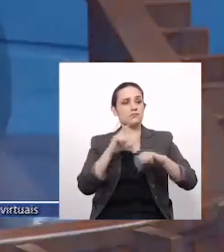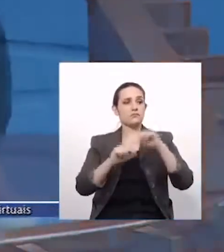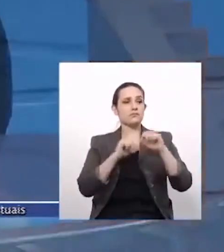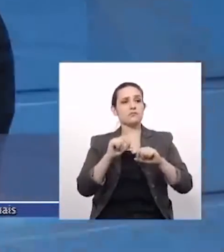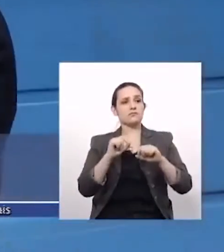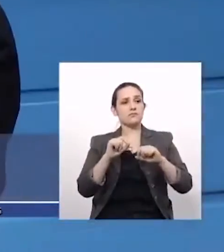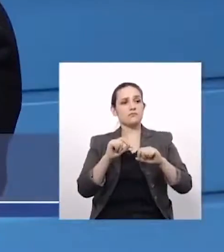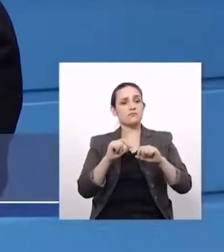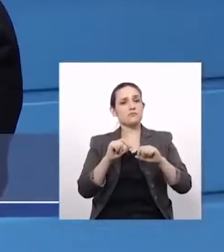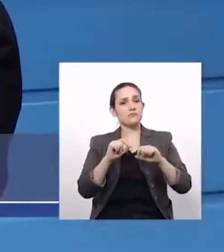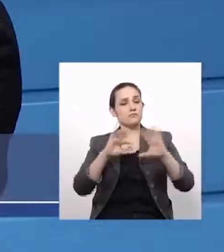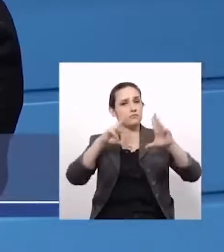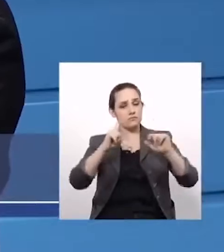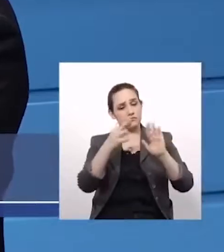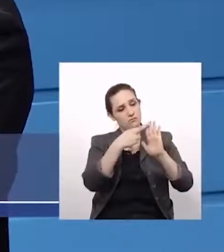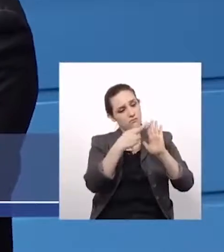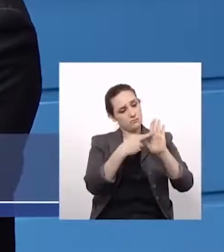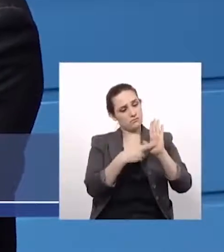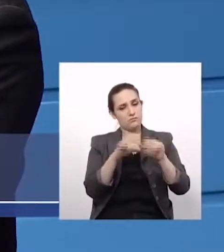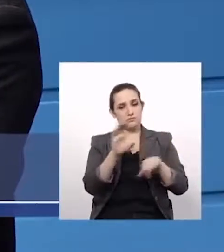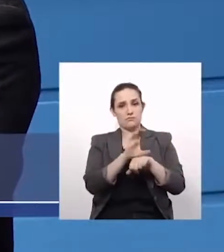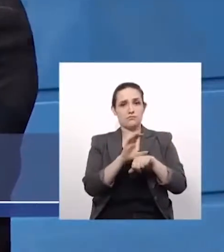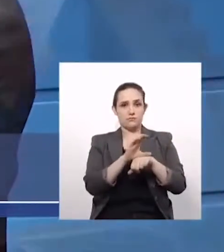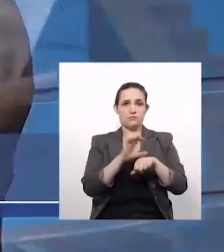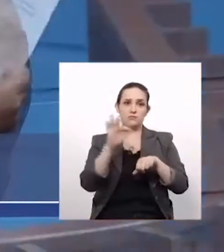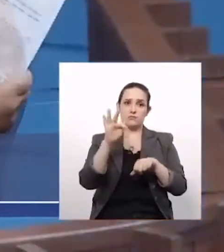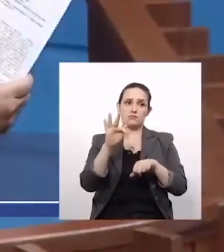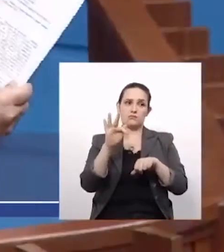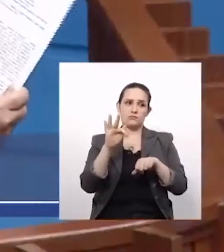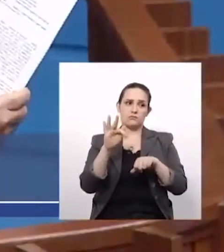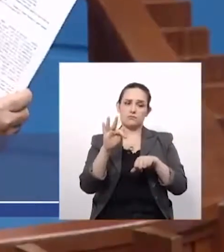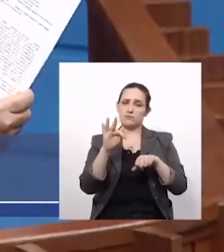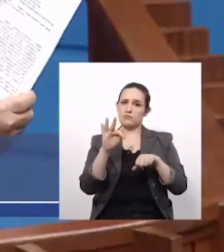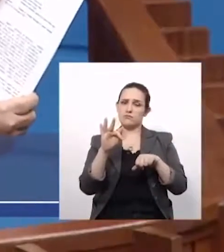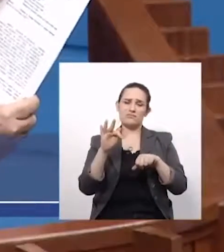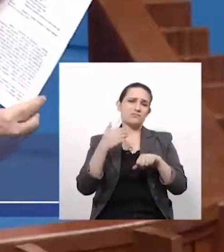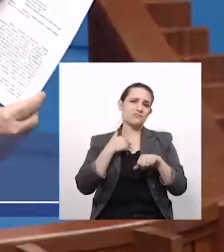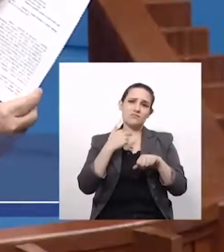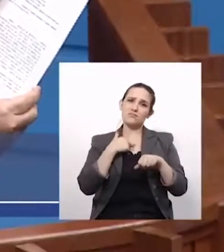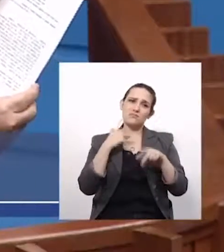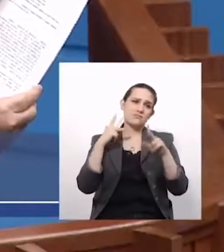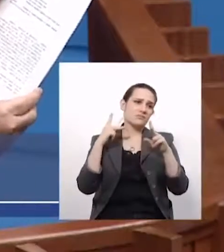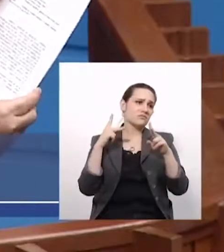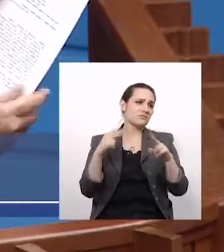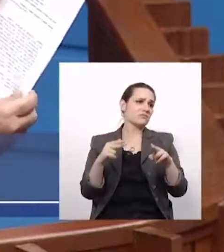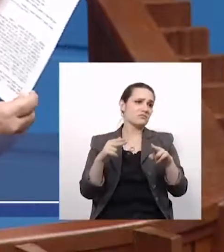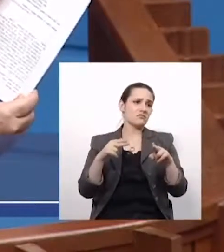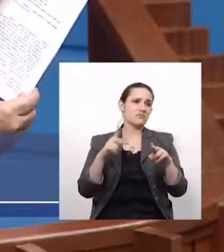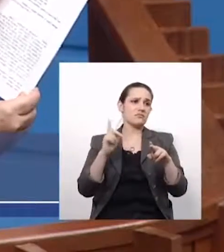dispositivos constitucionais para que não ocorra o que aconteceu no agravo regimental